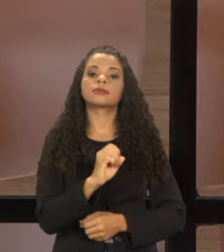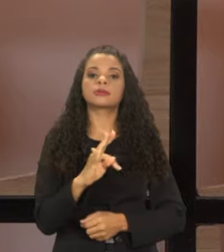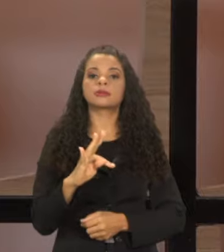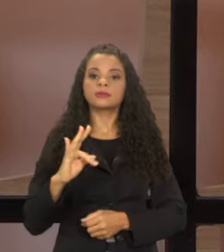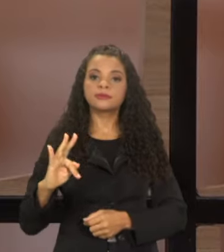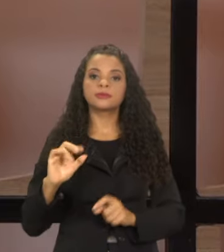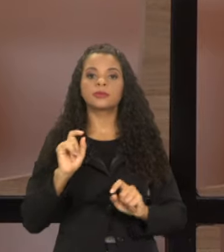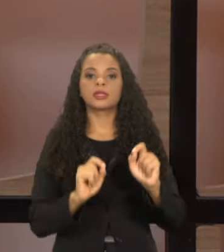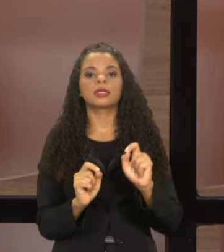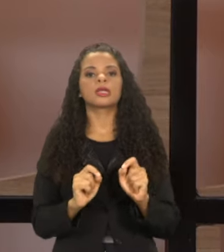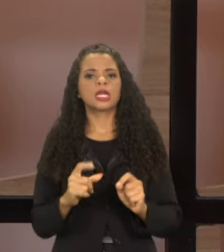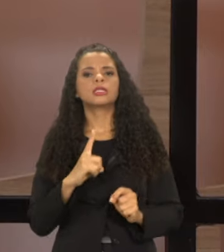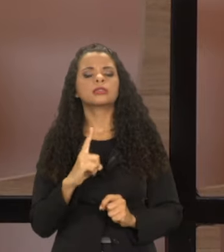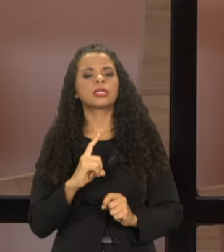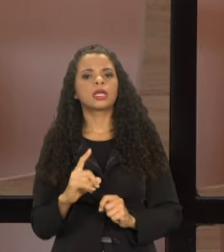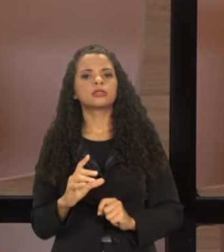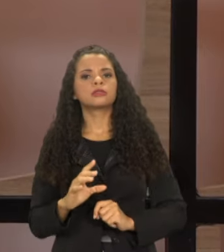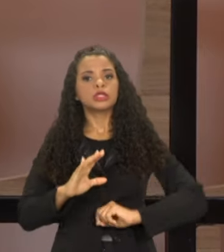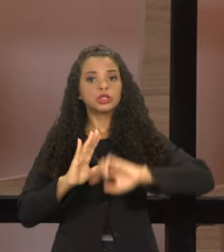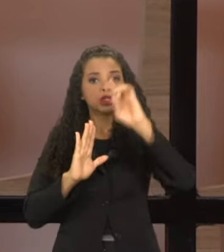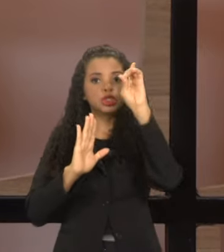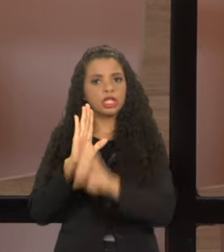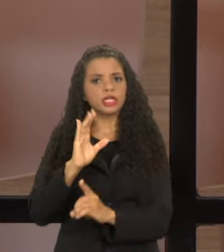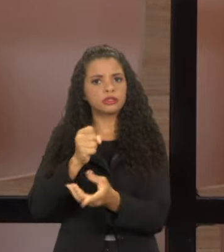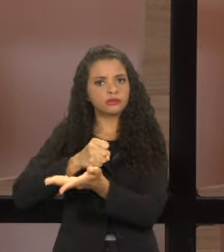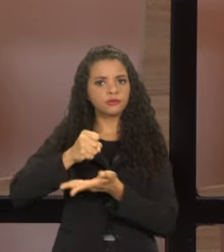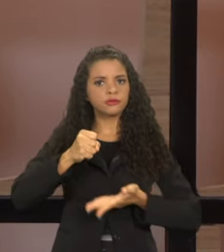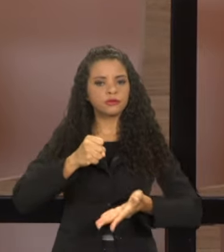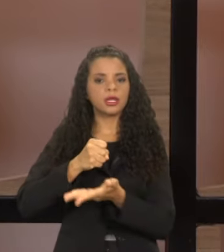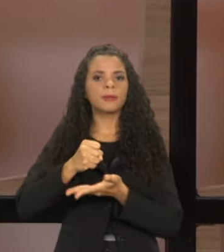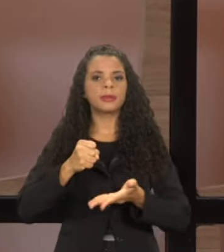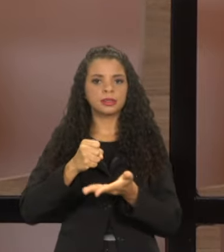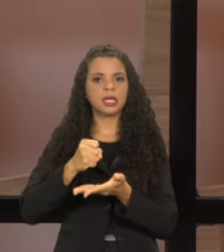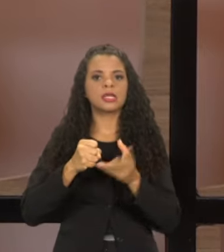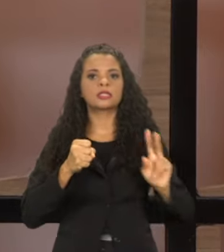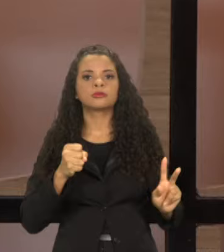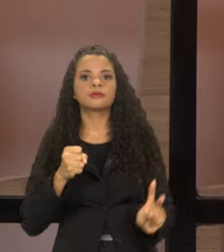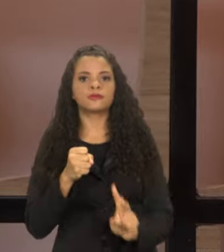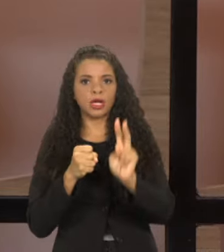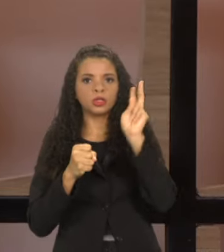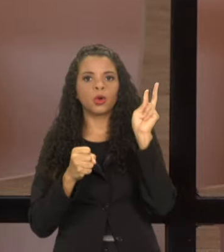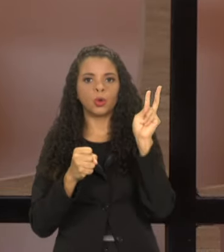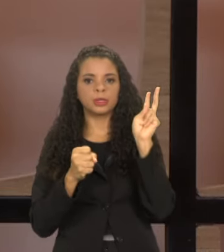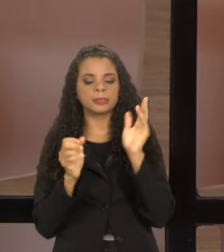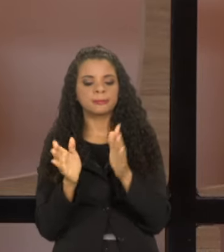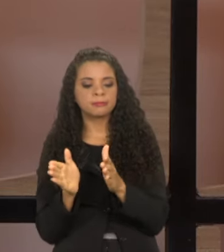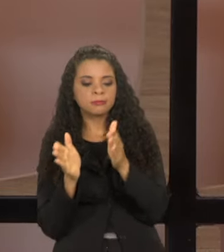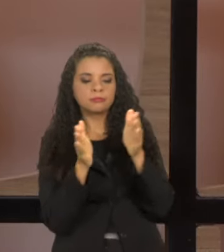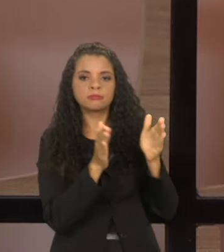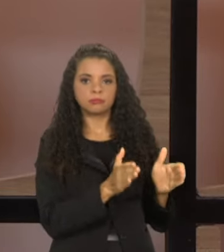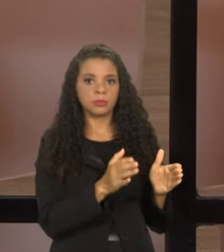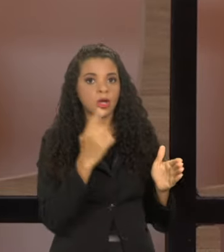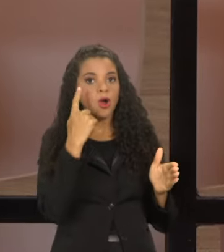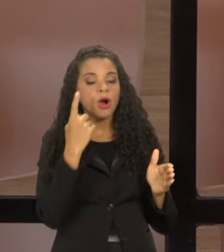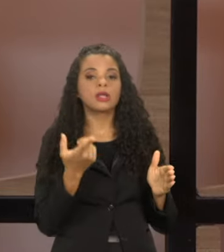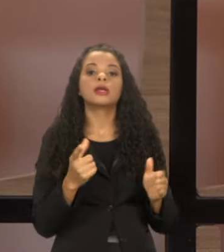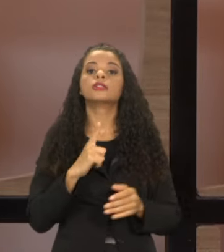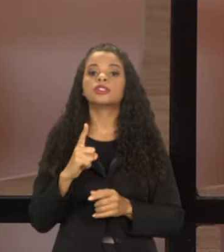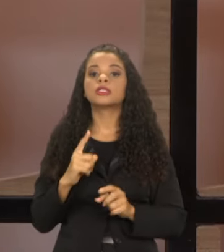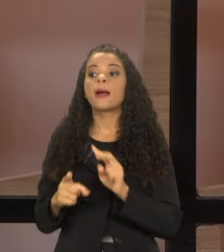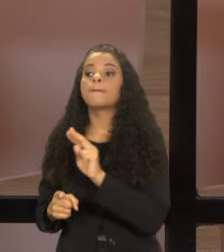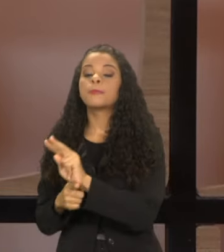sendo colocados no segundo plano na ponderação de valores, veja, havia necessidade de proteção de toda